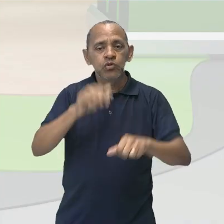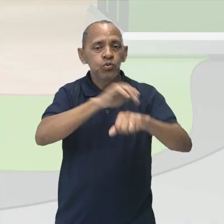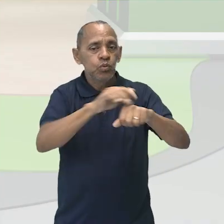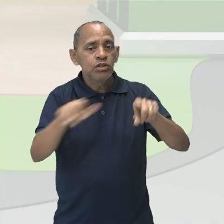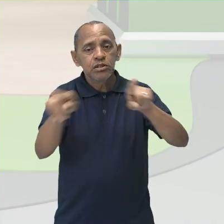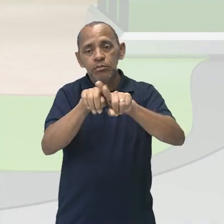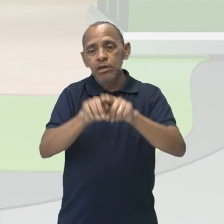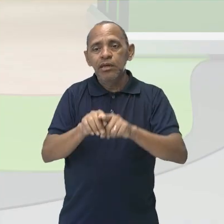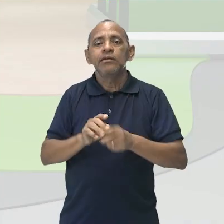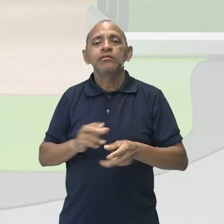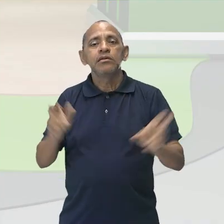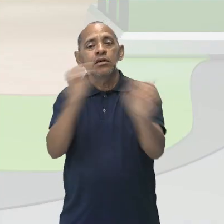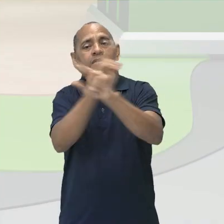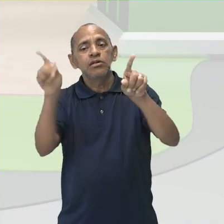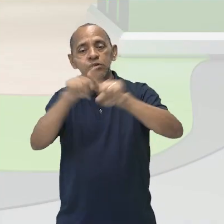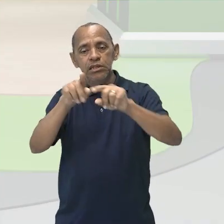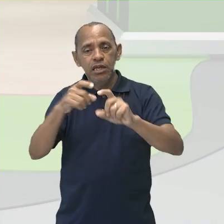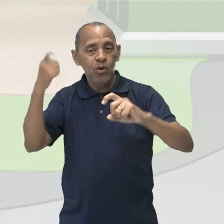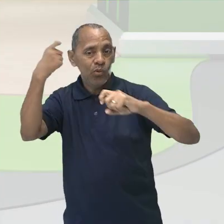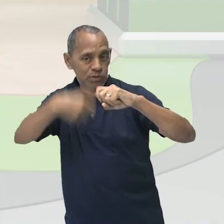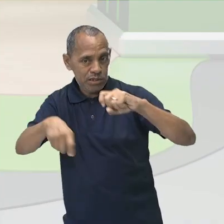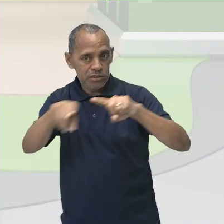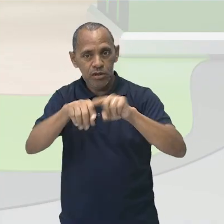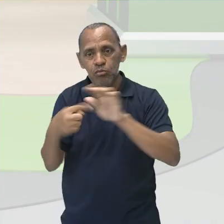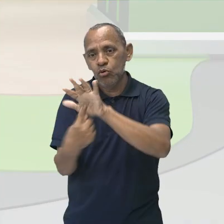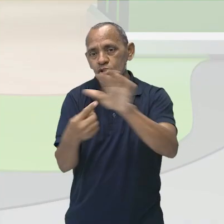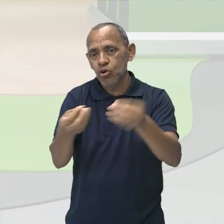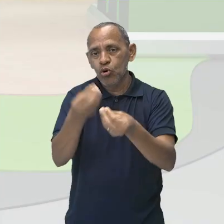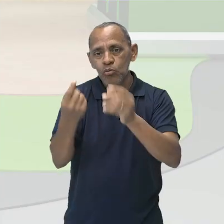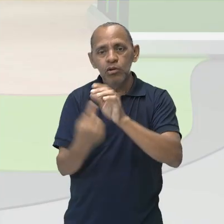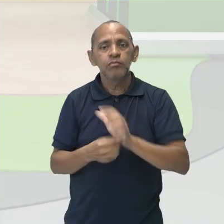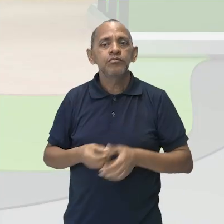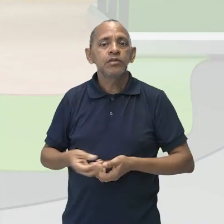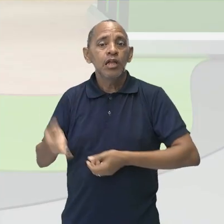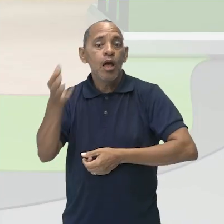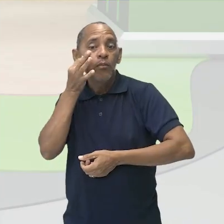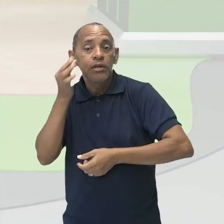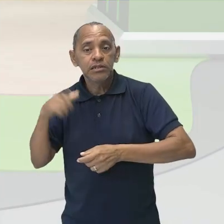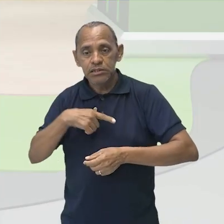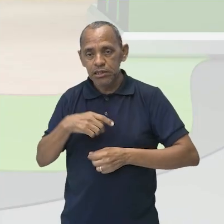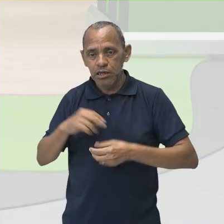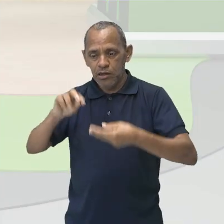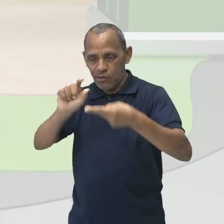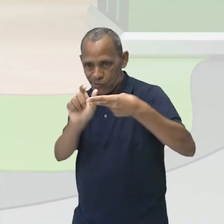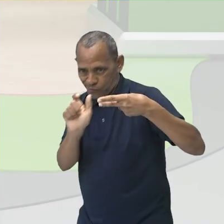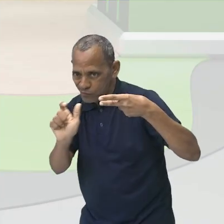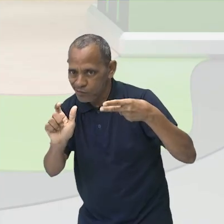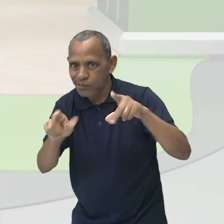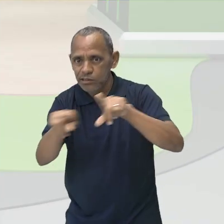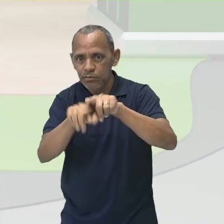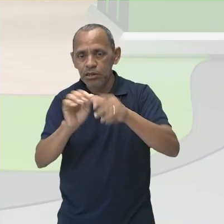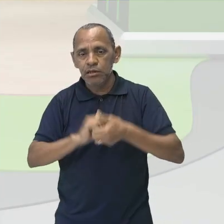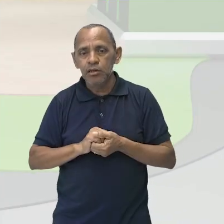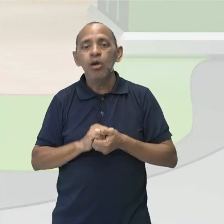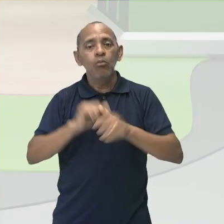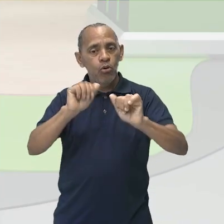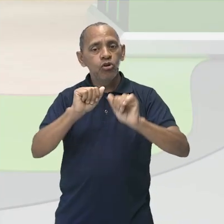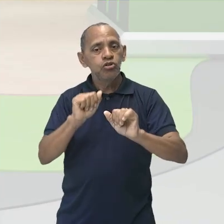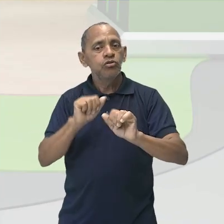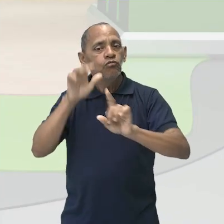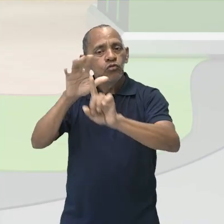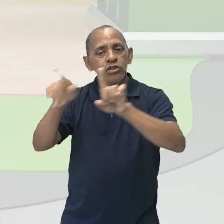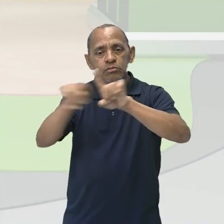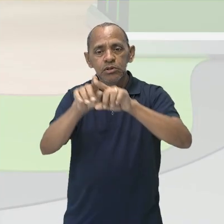ao sexo, como acabamos de ver, que ilustram como a presença de genes em cromossomos sexuais pode influenciar a herança